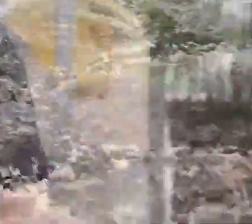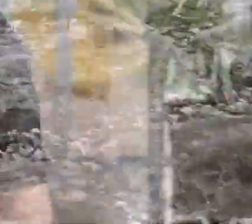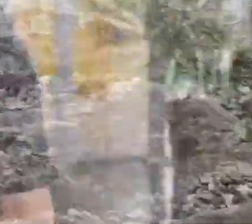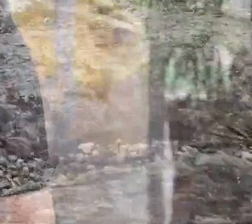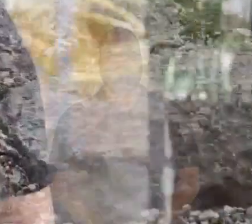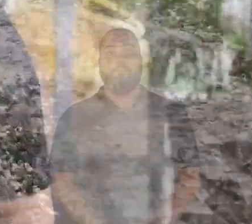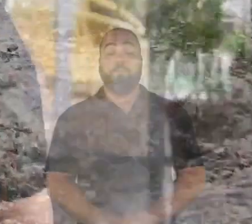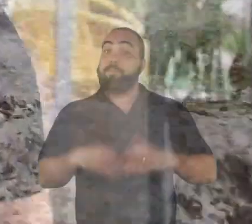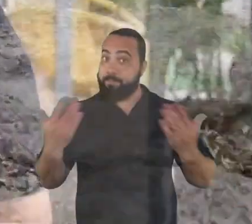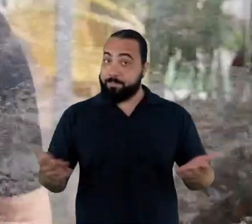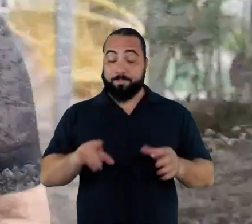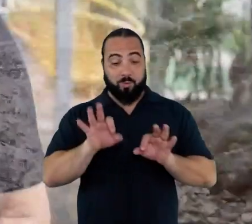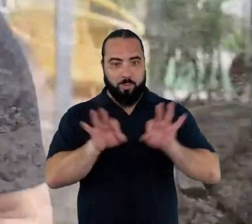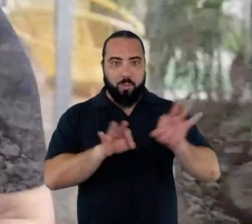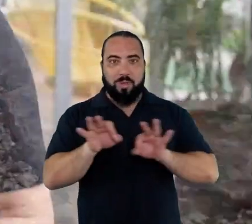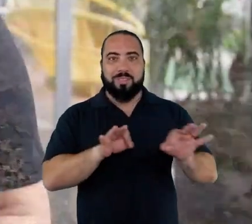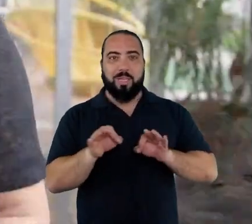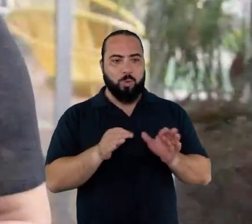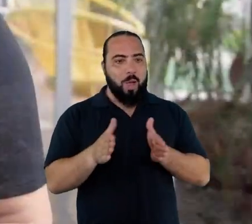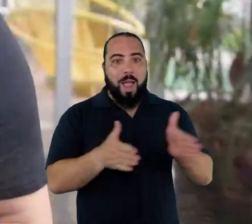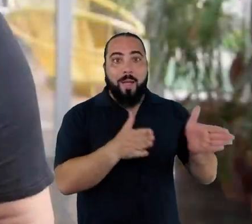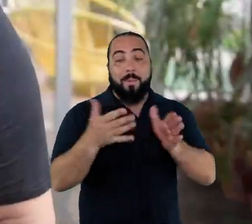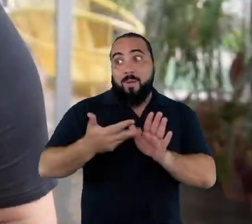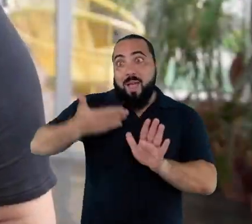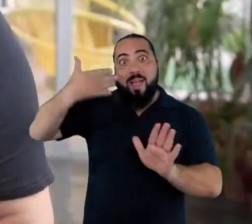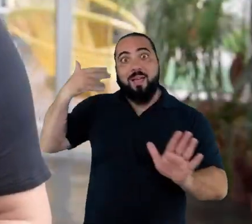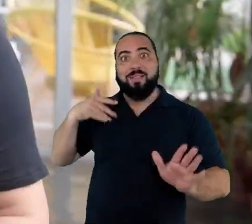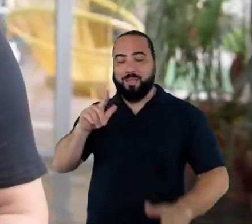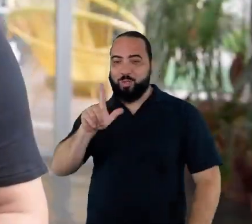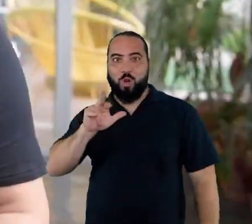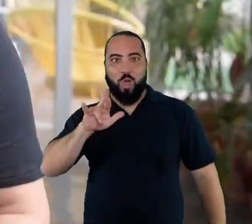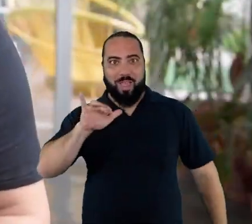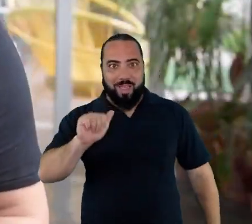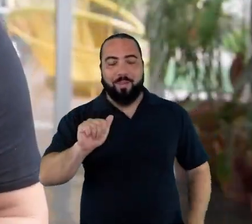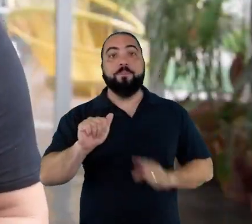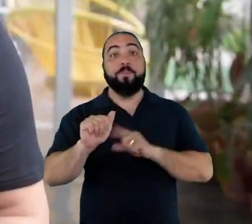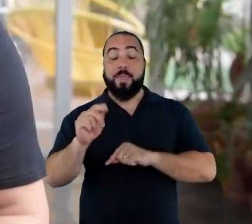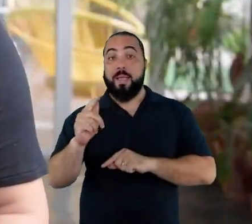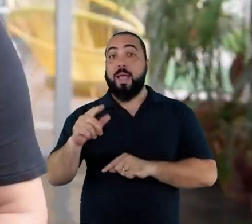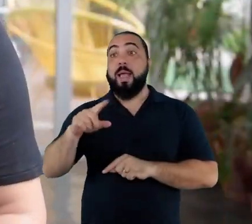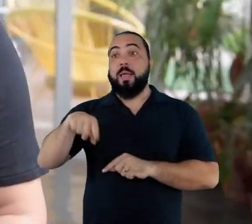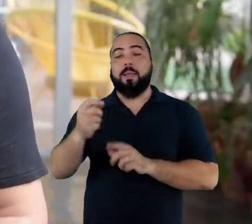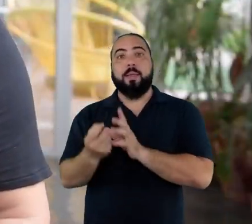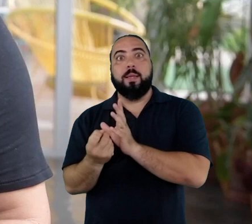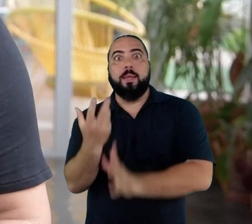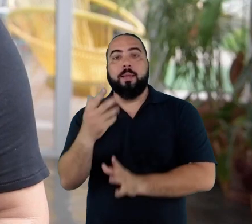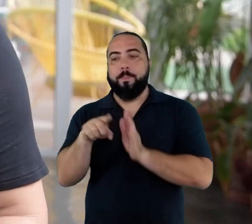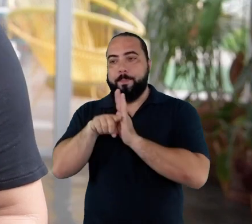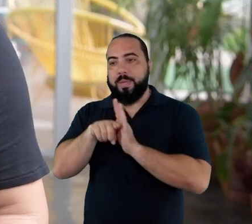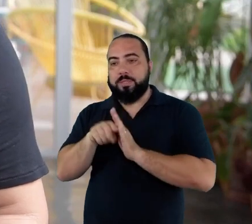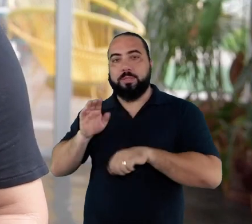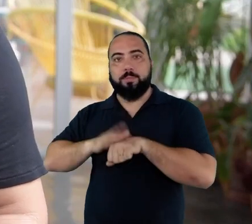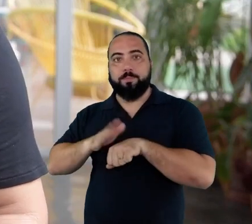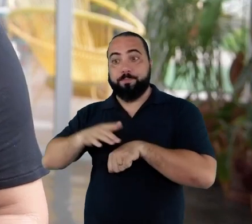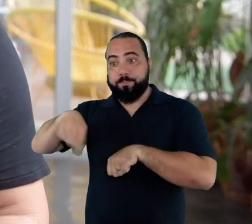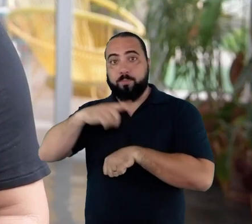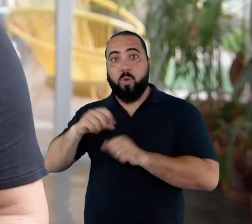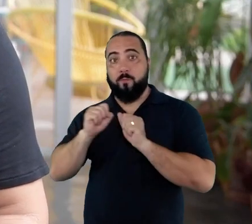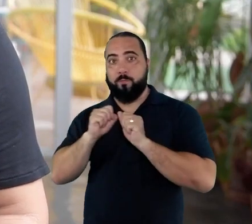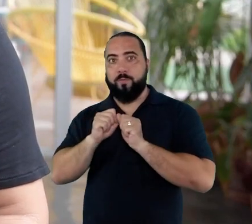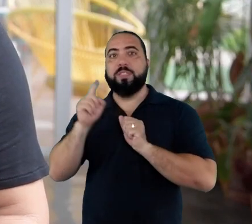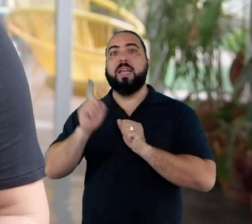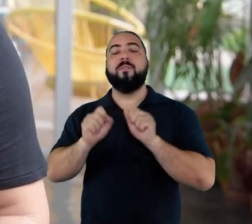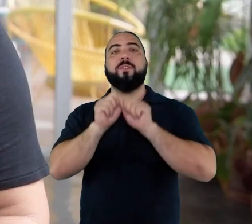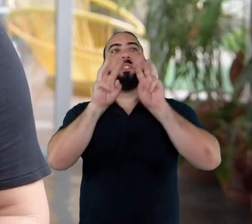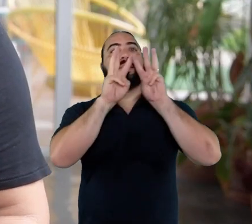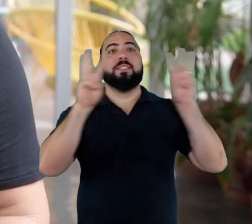Numa casa. Então, esse projeto Caminho Ancestral da Glória, ele nasce... Mariana Várzea, museóloga e curadora. Realizou